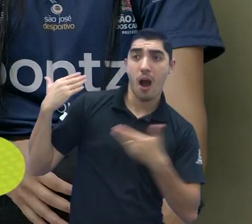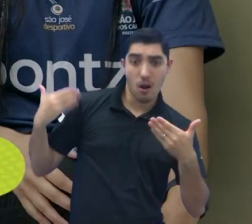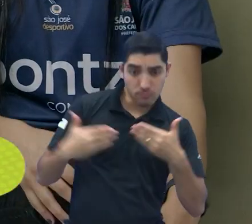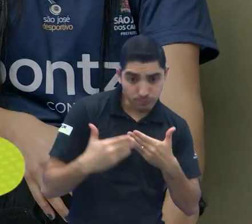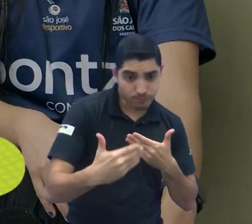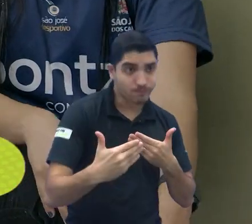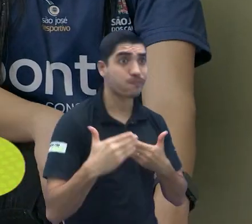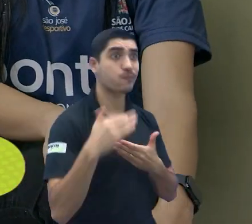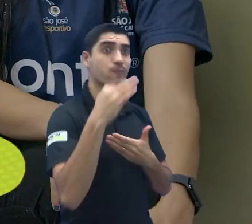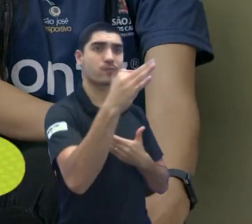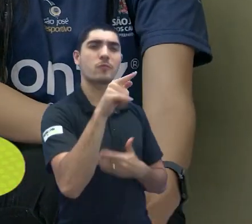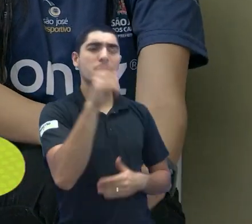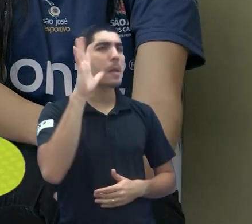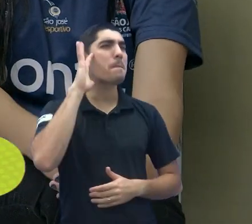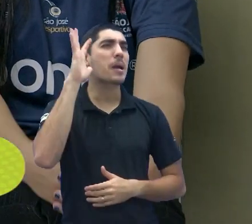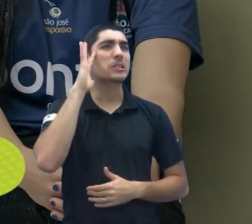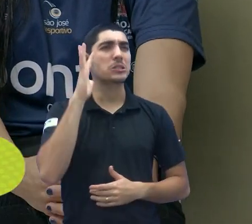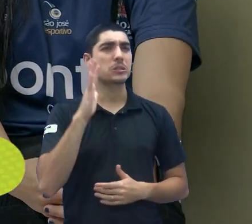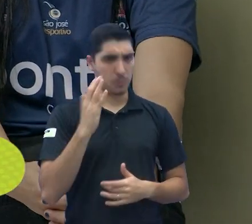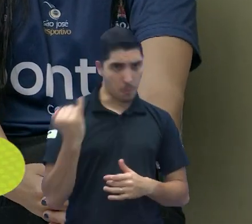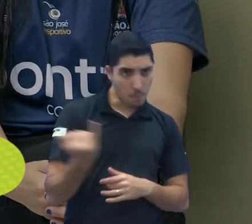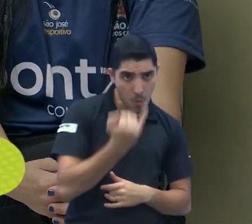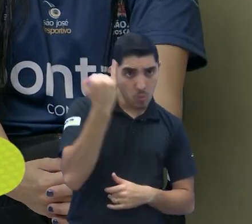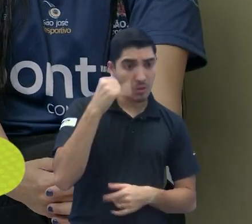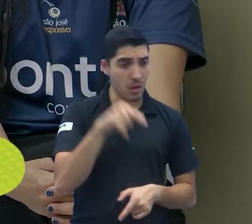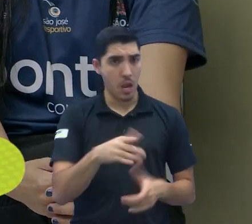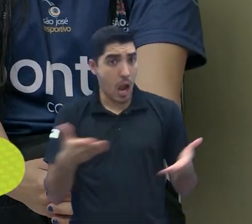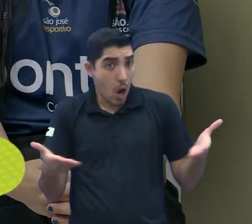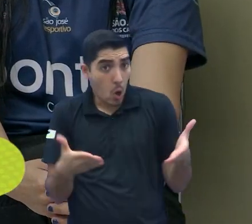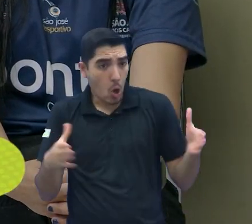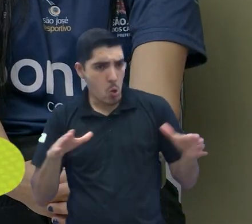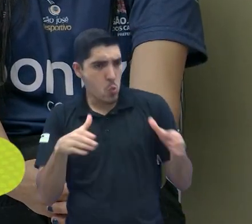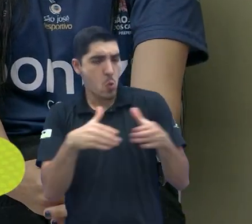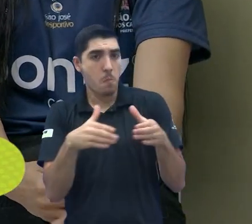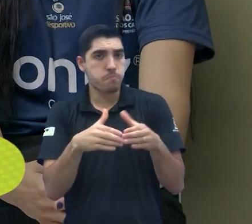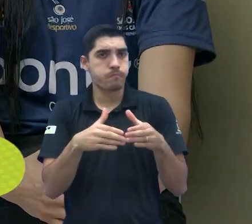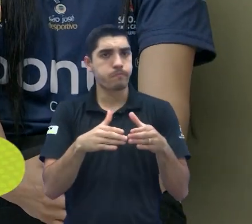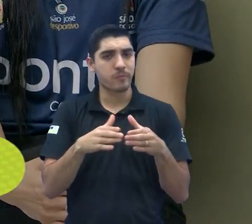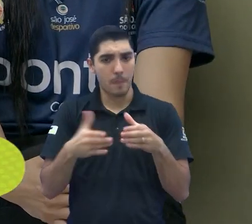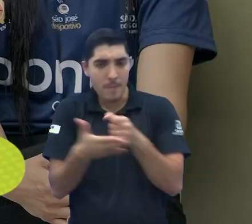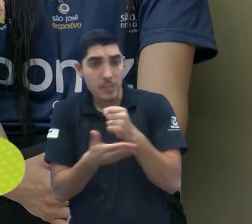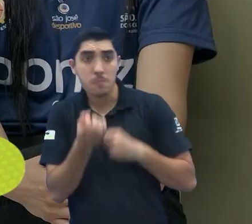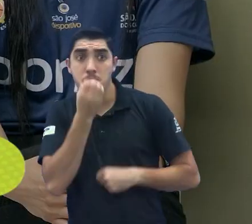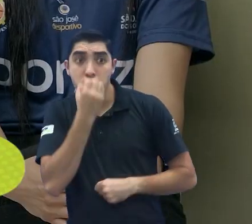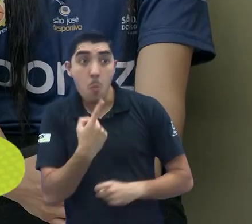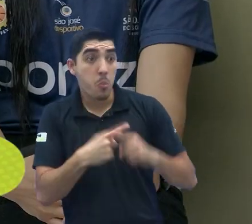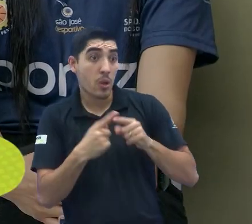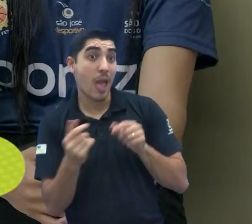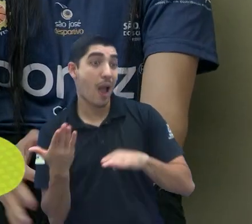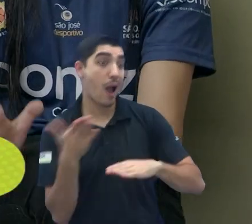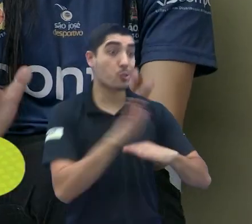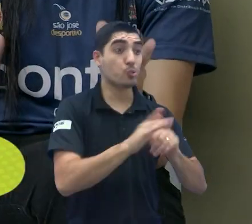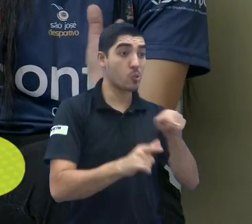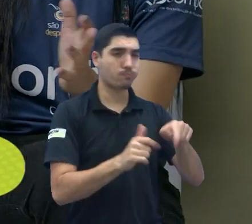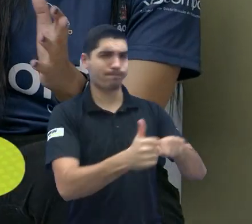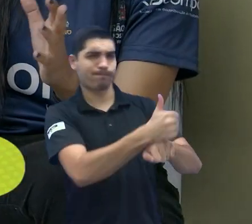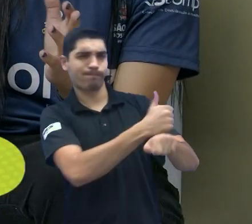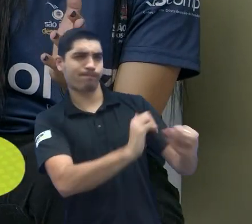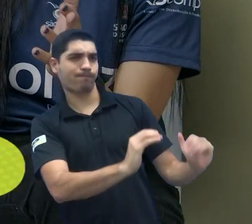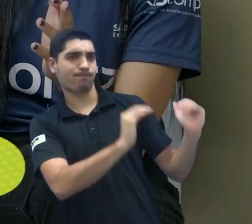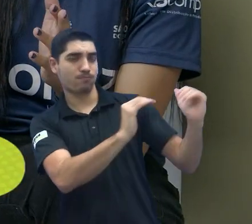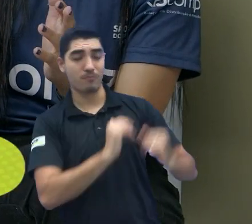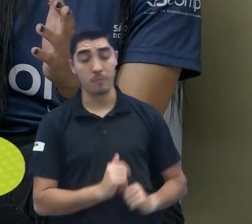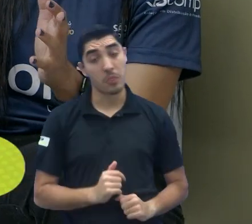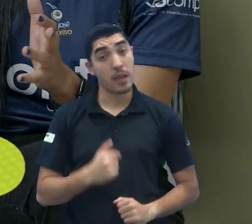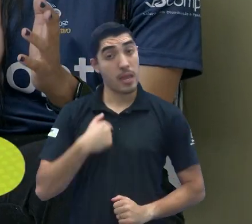Foi essencial consolidar com uma das melhores bases do Brasil para o adulto ficar forte também? Eu costumo dizer que São José fez o